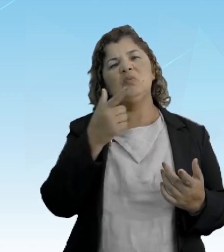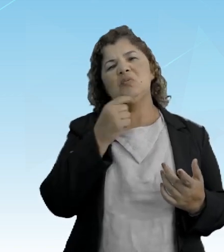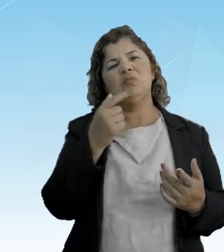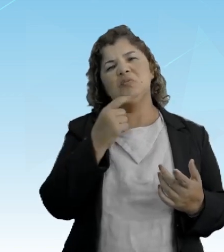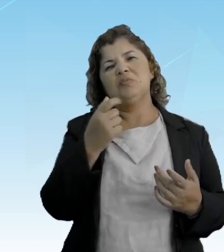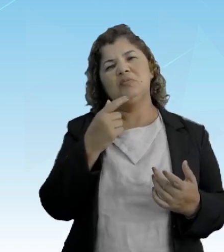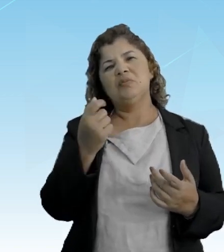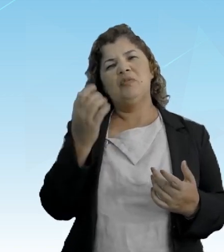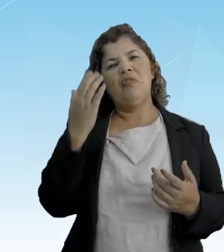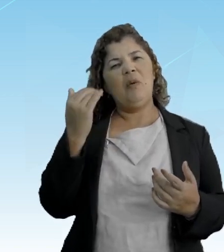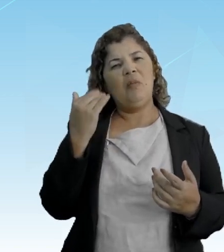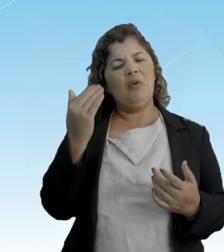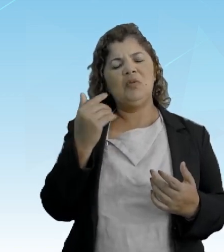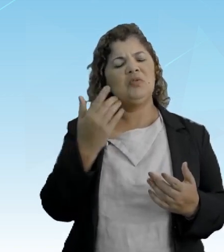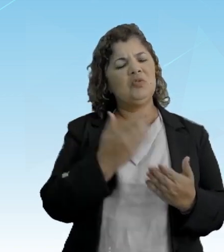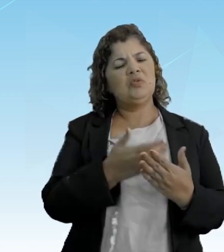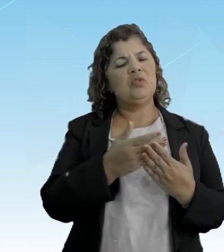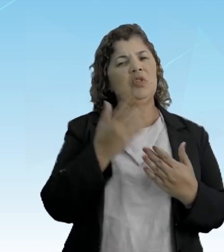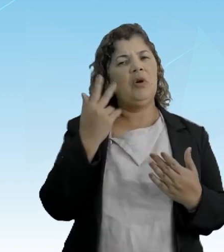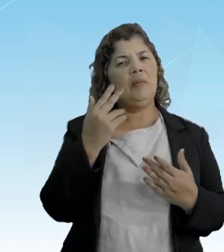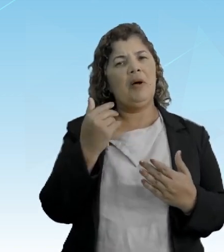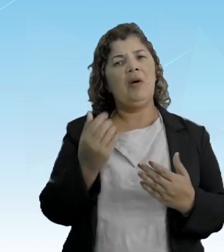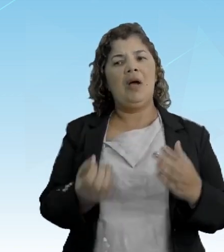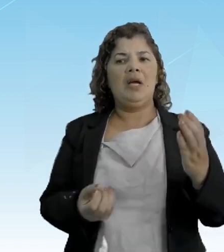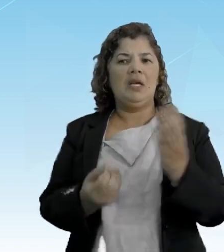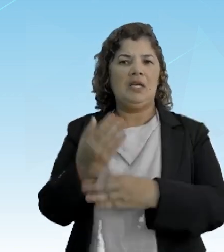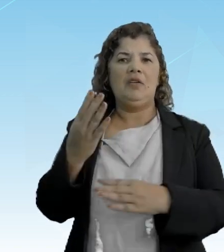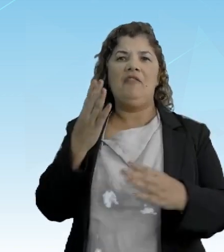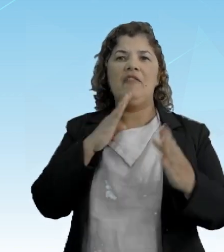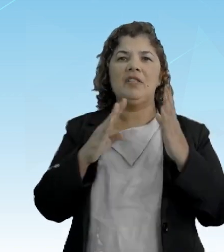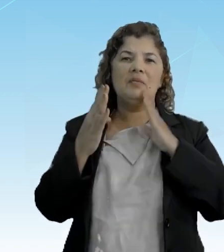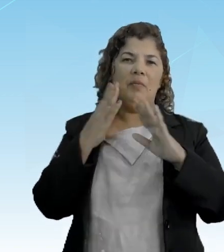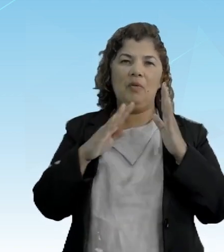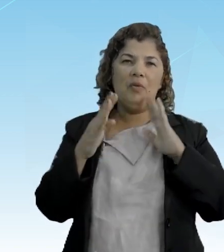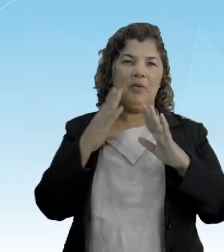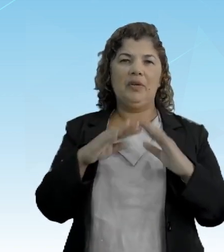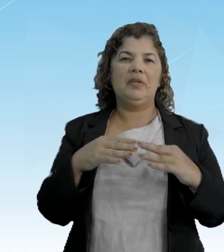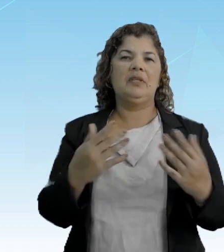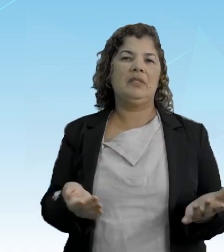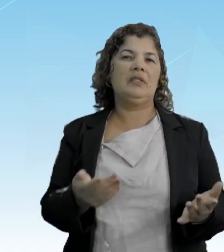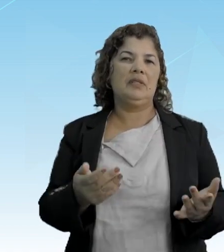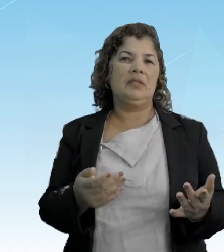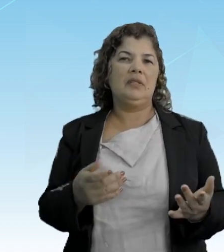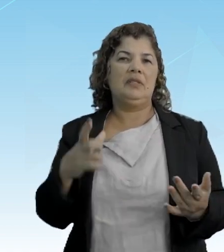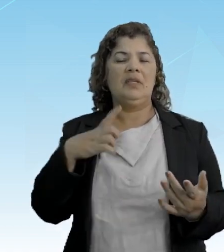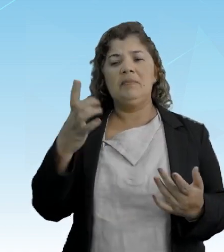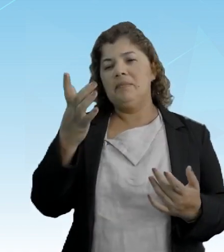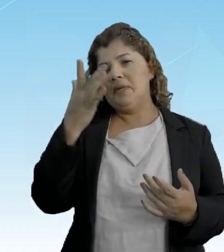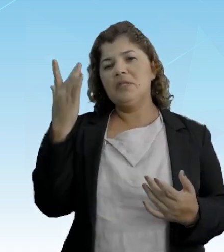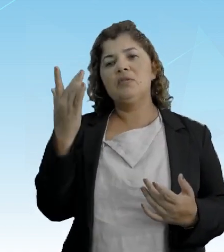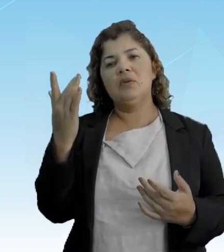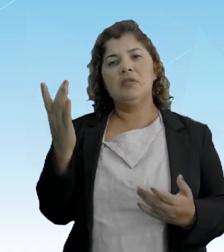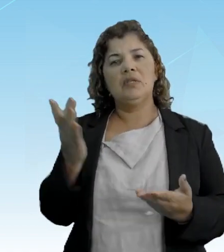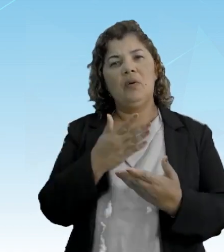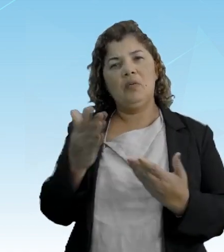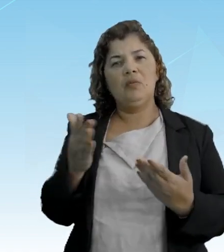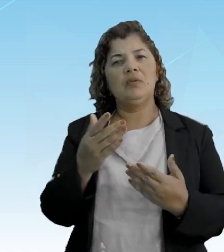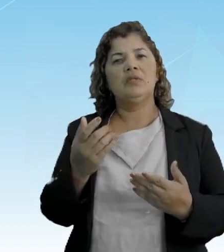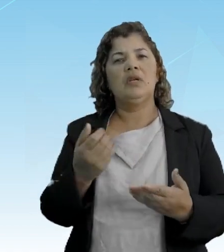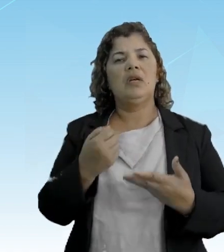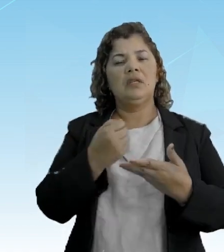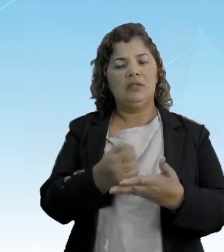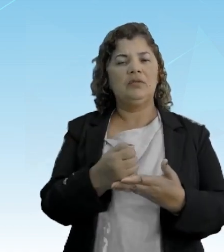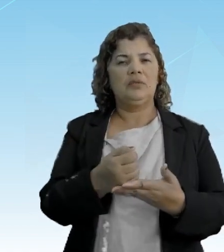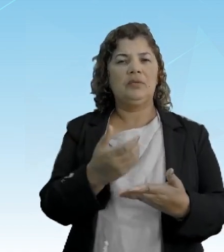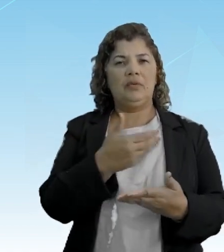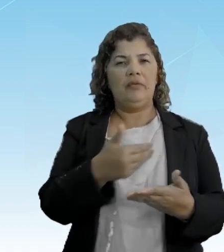normal lá na universidade, e ele criou o Facebook, né? Assim como a gente tem também pessoas que tiveram, claro, ajuda de governo,